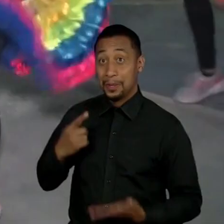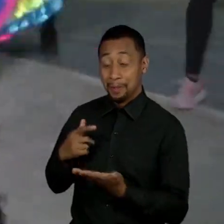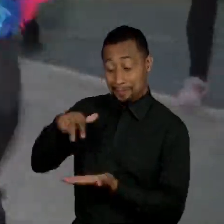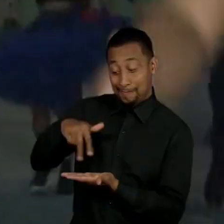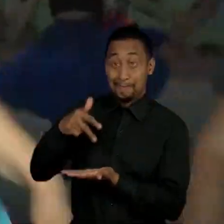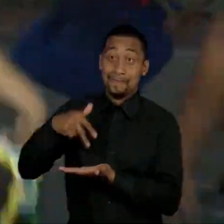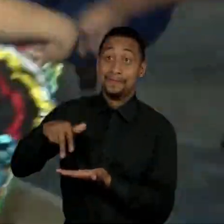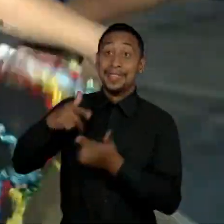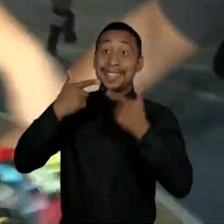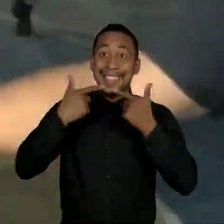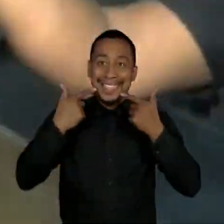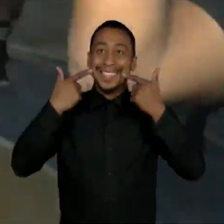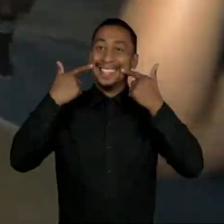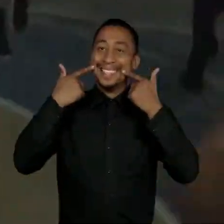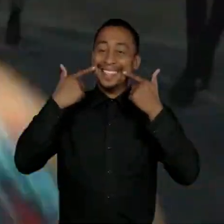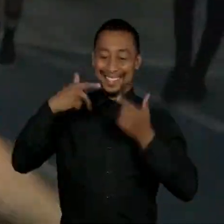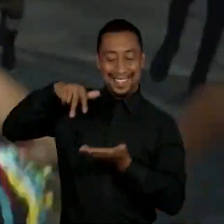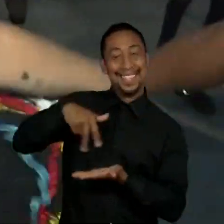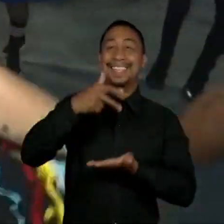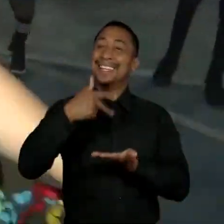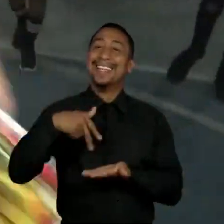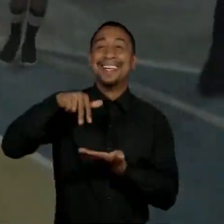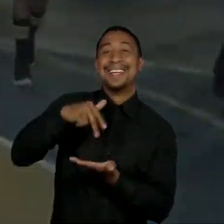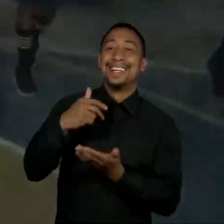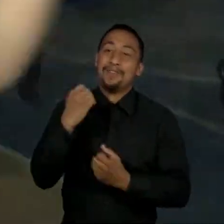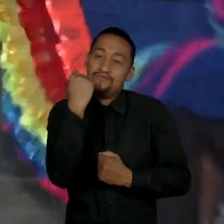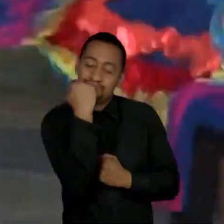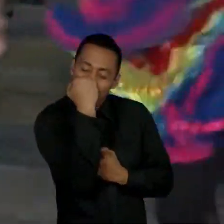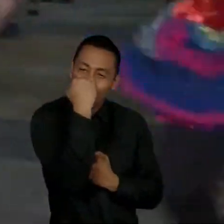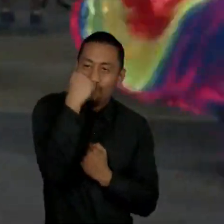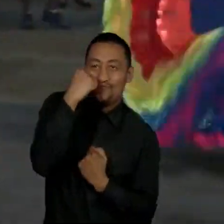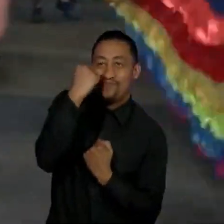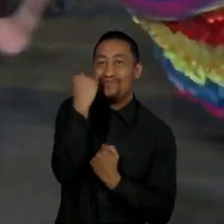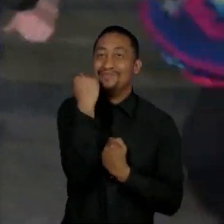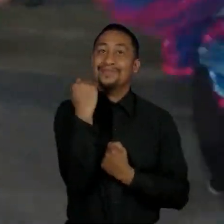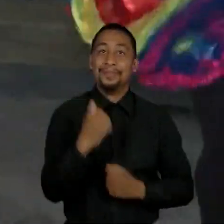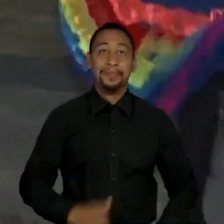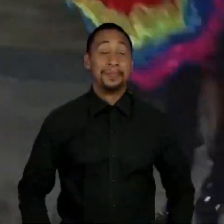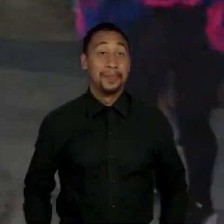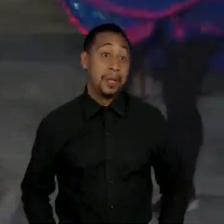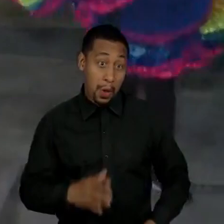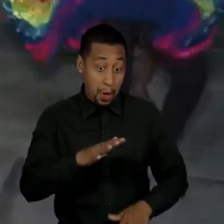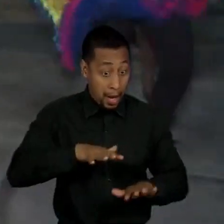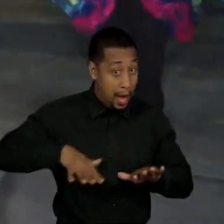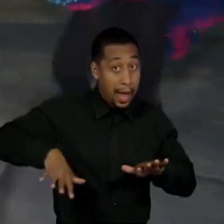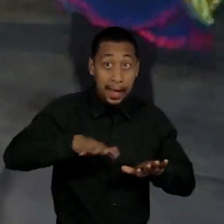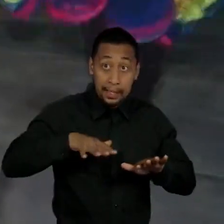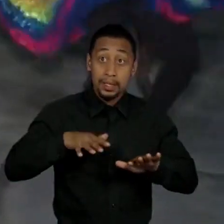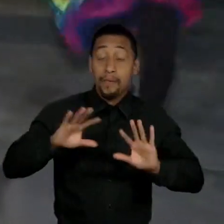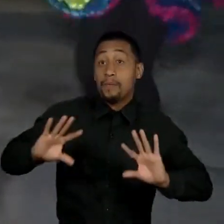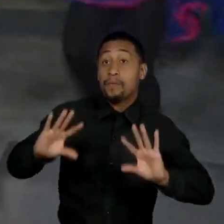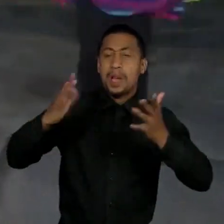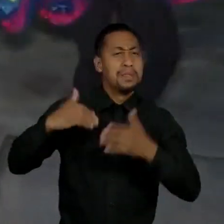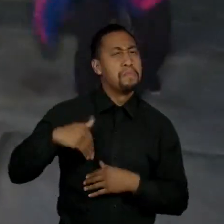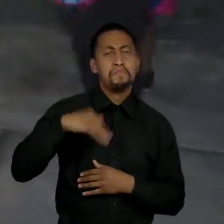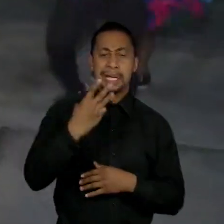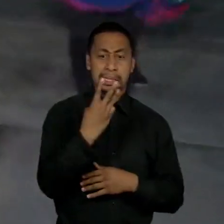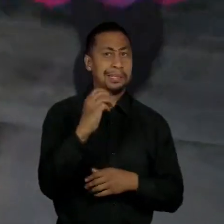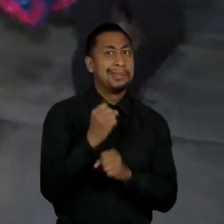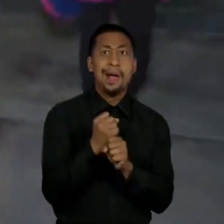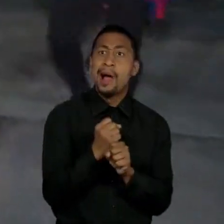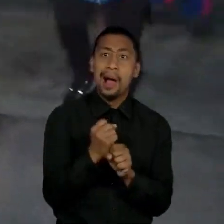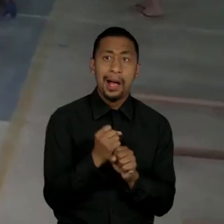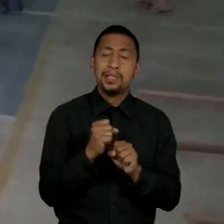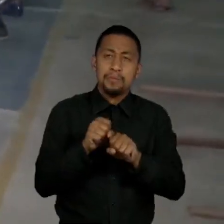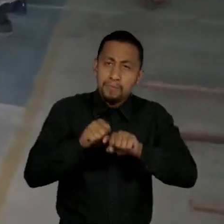passo, sorriso no rosto e tome forró. A Arraial em Paris existe há mais de 3 décadas, levando essa energia aqui para